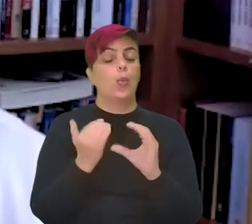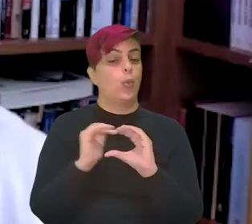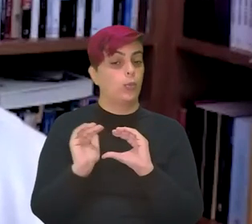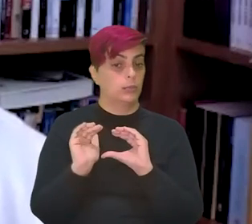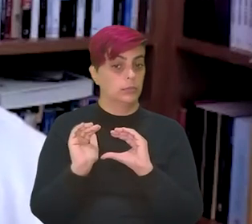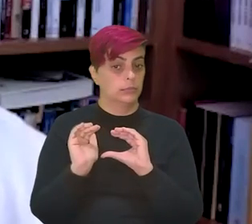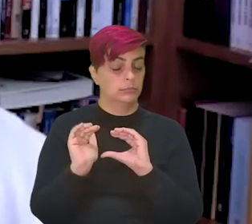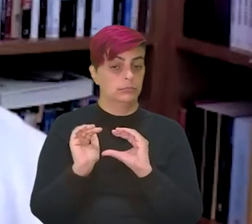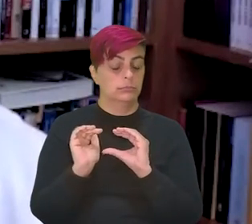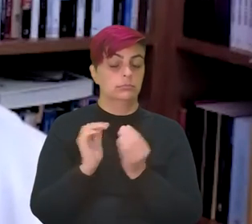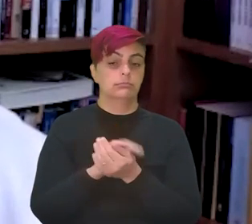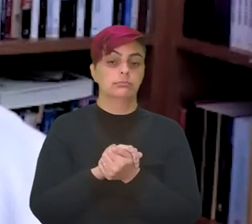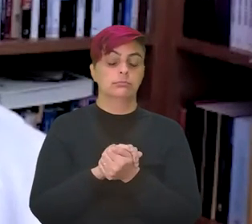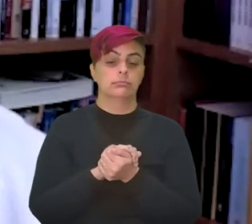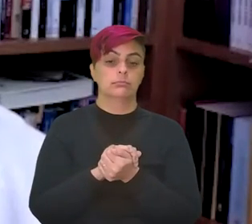tiver,